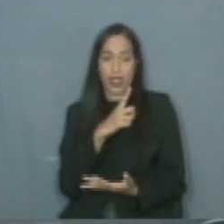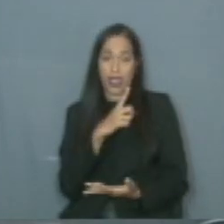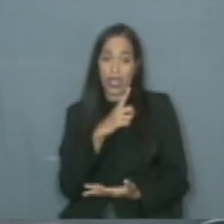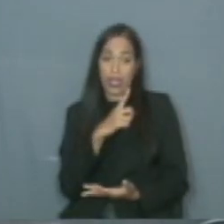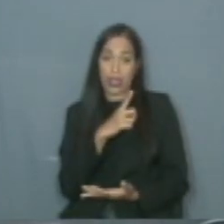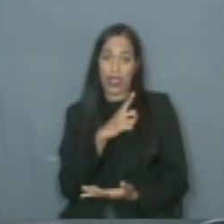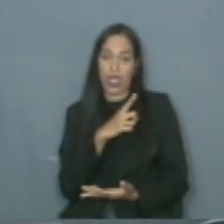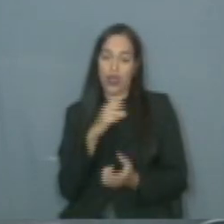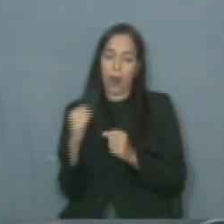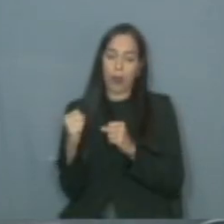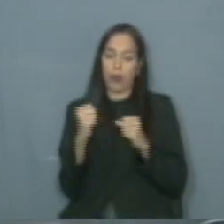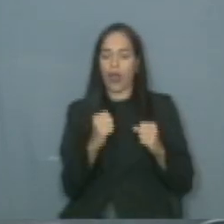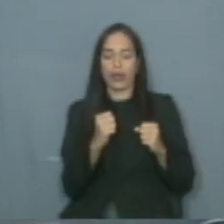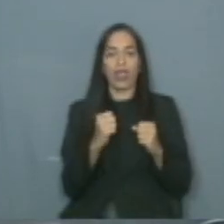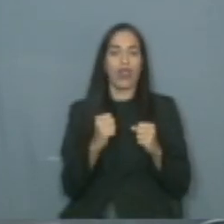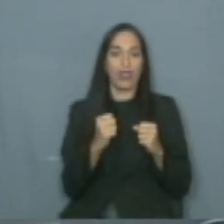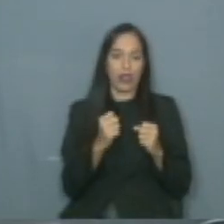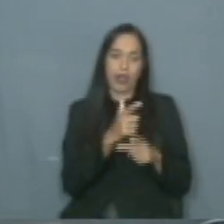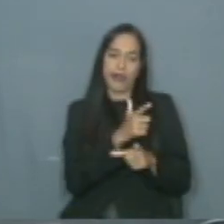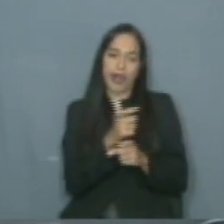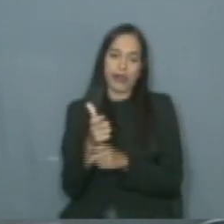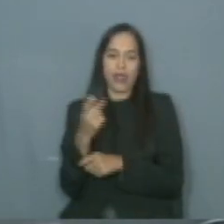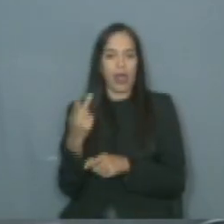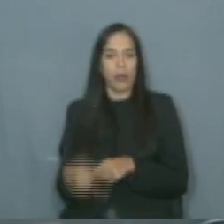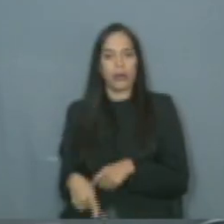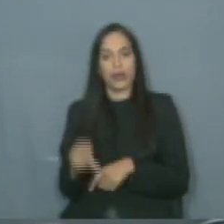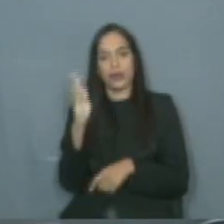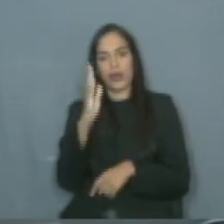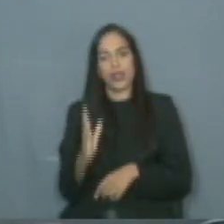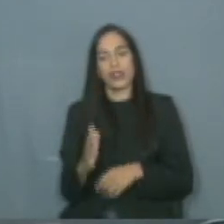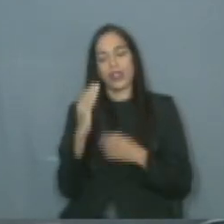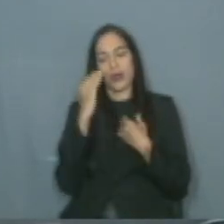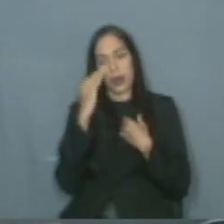monopólio do uso da força e das armas no nosso país. Muito obrigado, excelências.